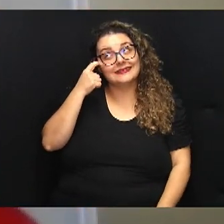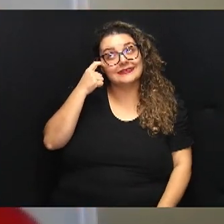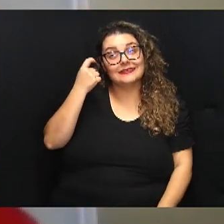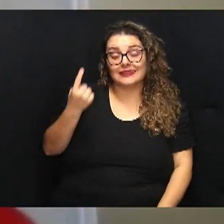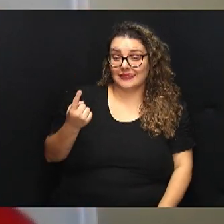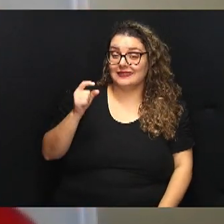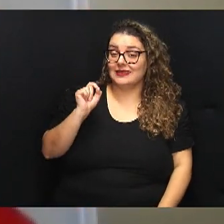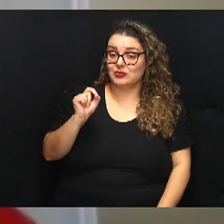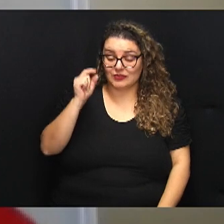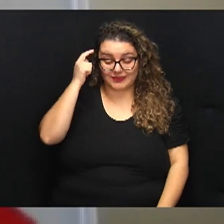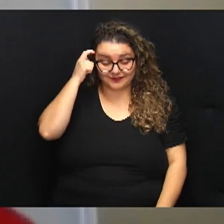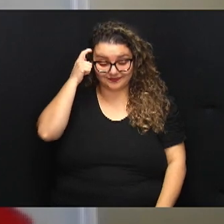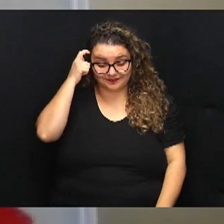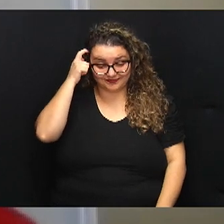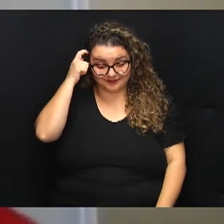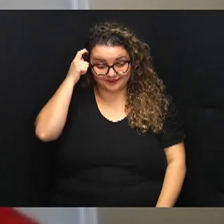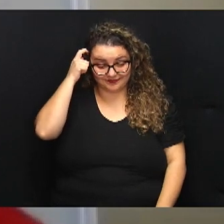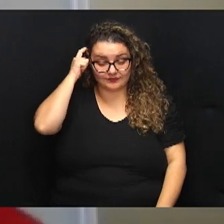seguinte sentido.